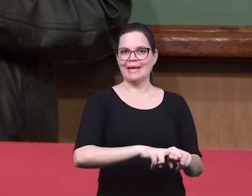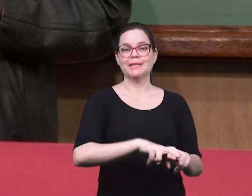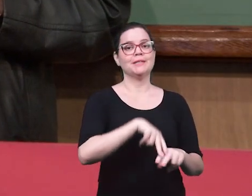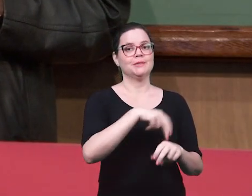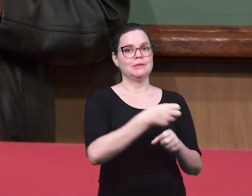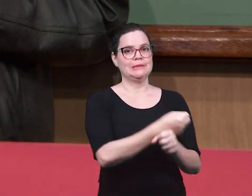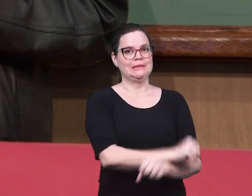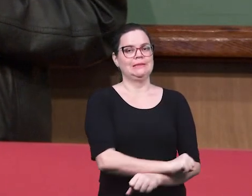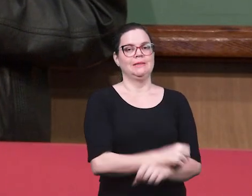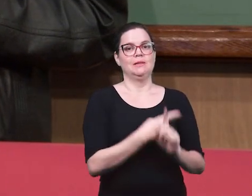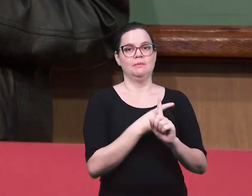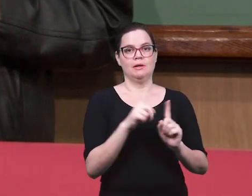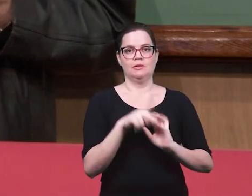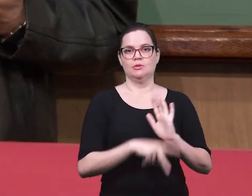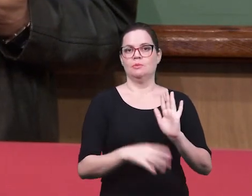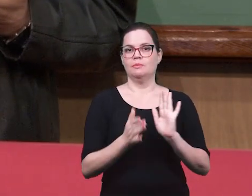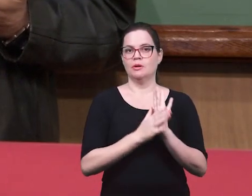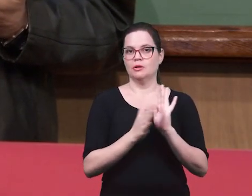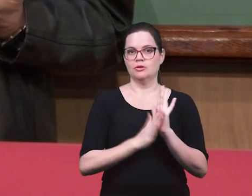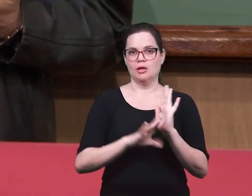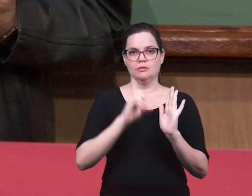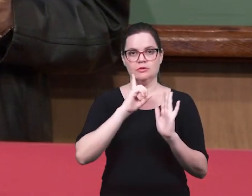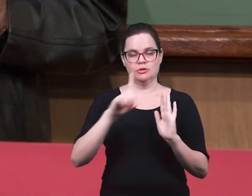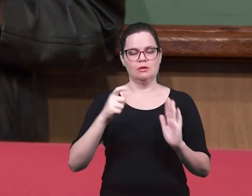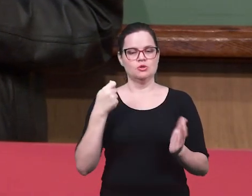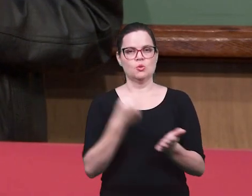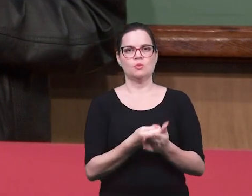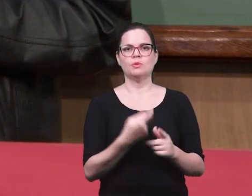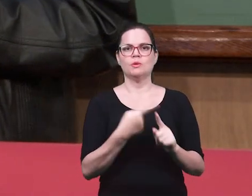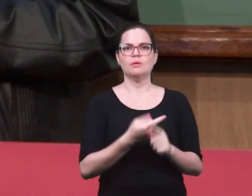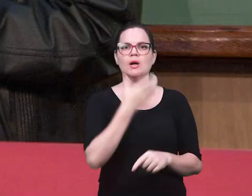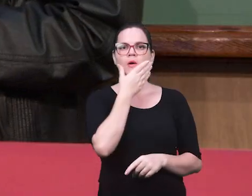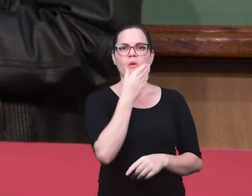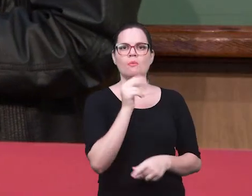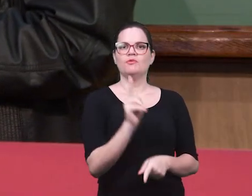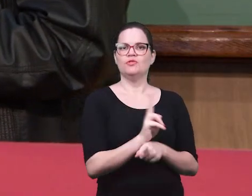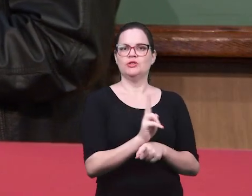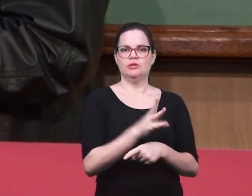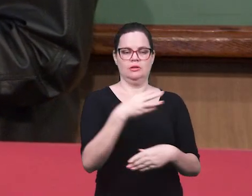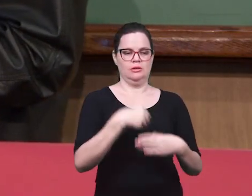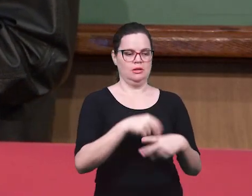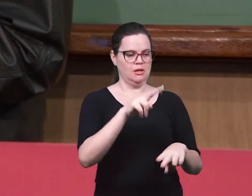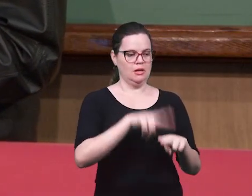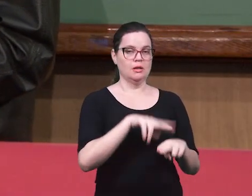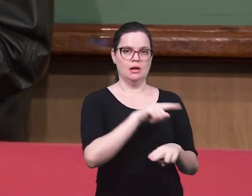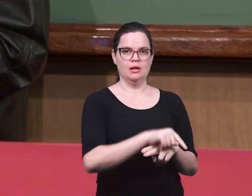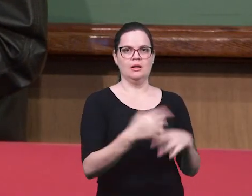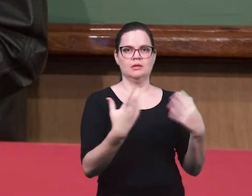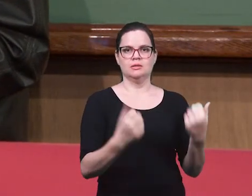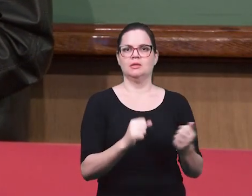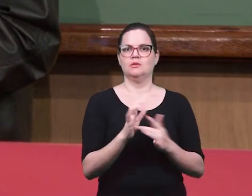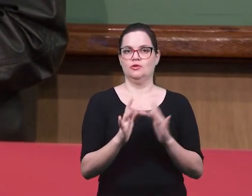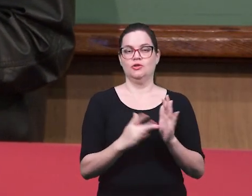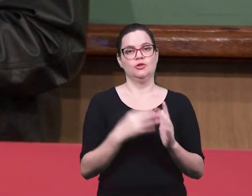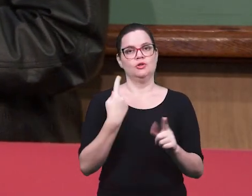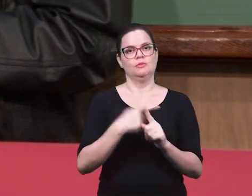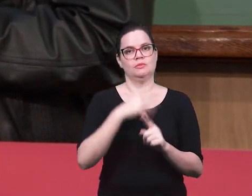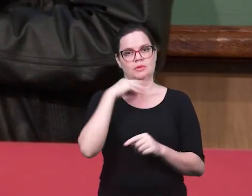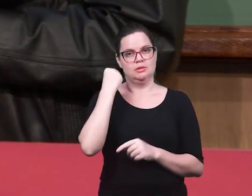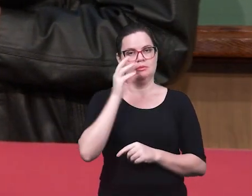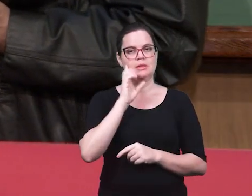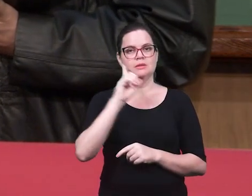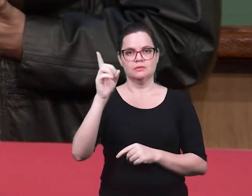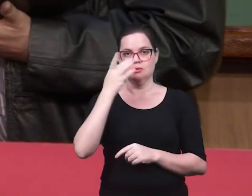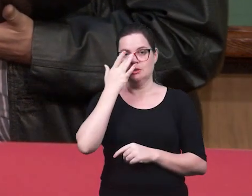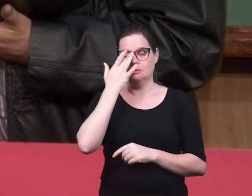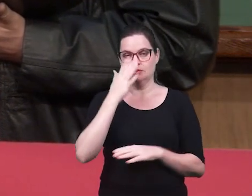projeto de Deus confirmou porque o carcereiro se converteu. Glória a Deus. Né? Então Deus tem um processo. Então o homem, ele é eleito,